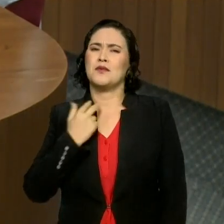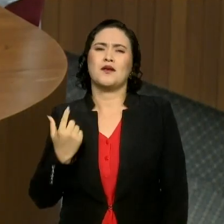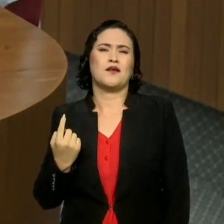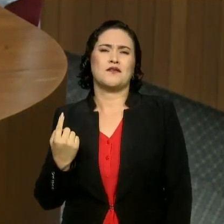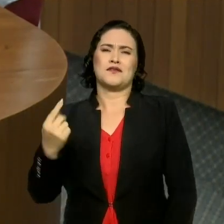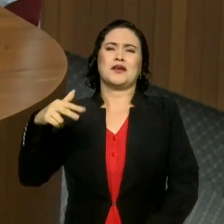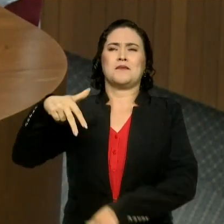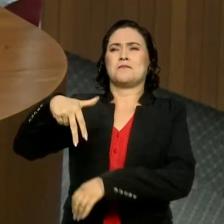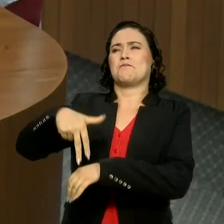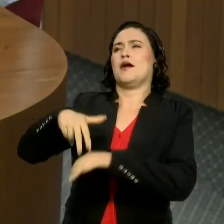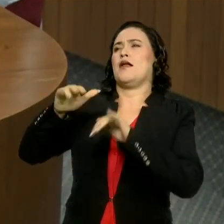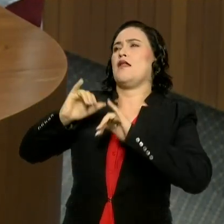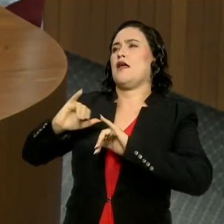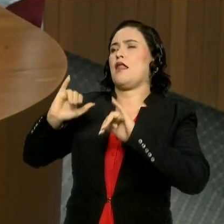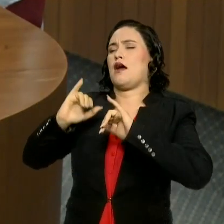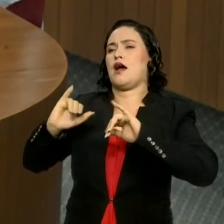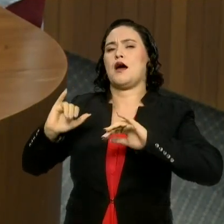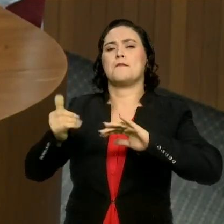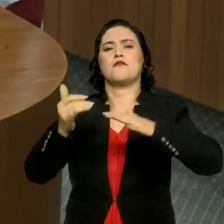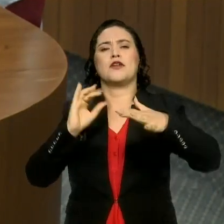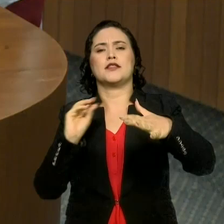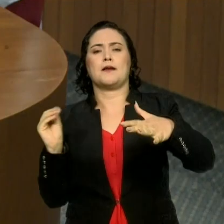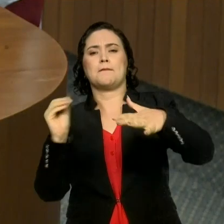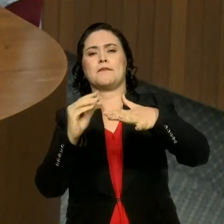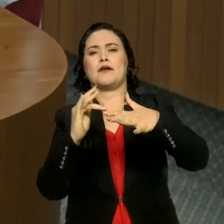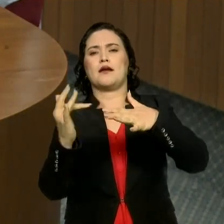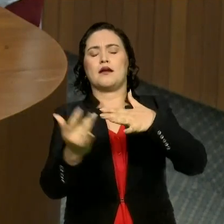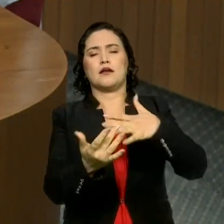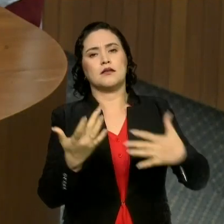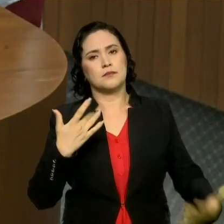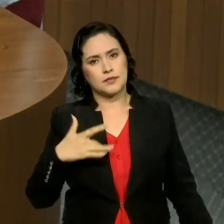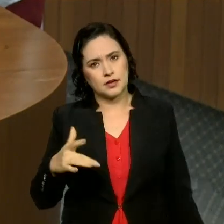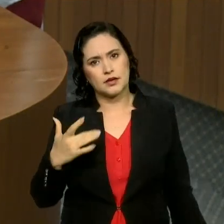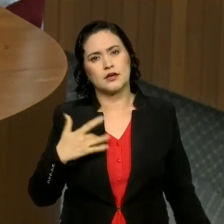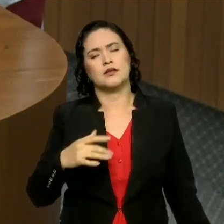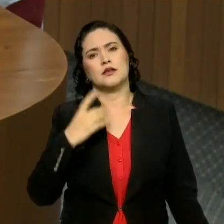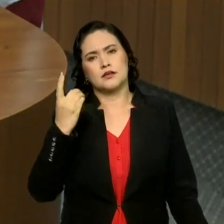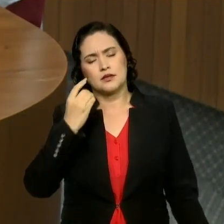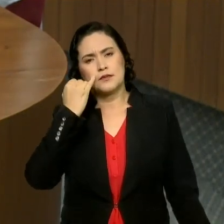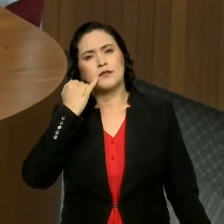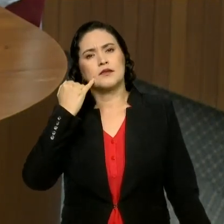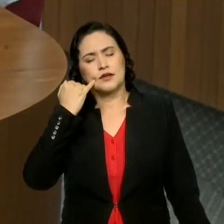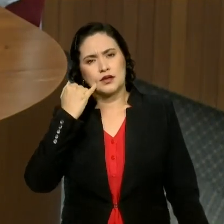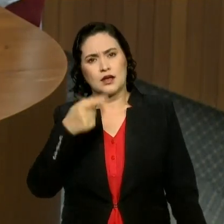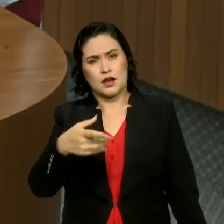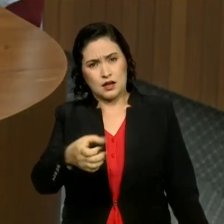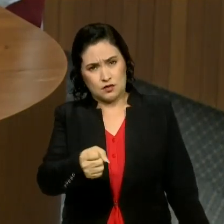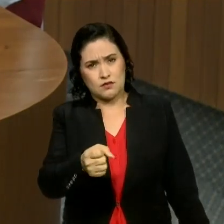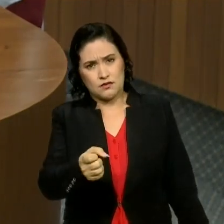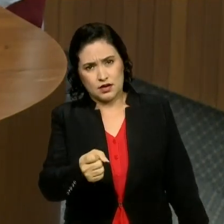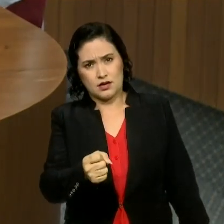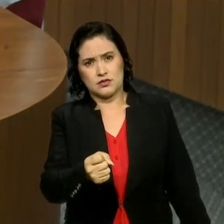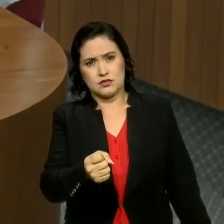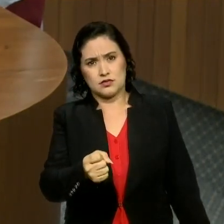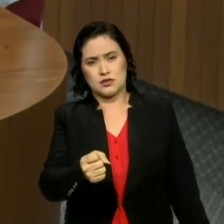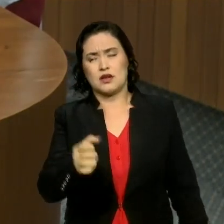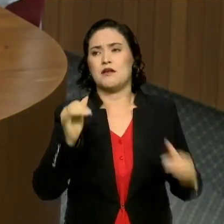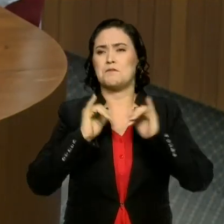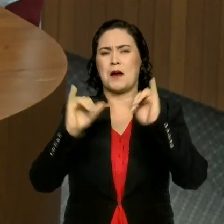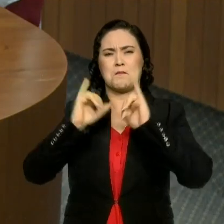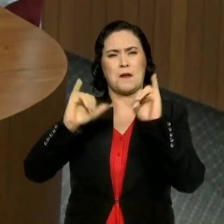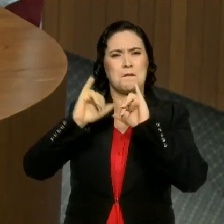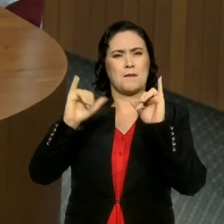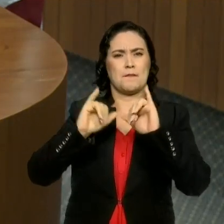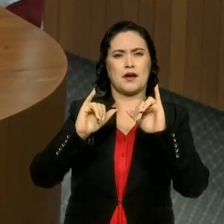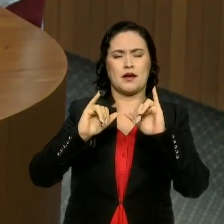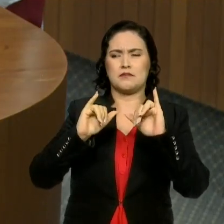social. Lamento muito pelo deputado doutor Iglésio, porque ele não tem coragem, é covarde, ele sai da